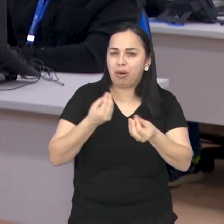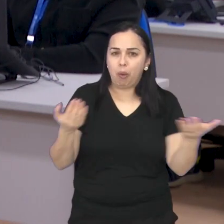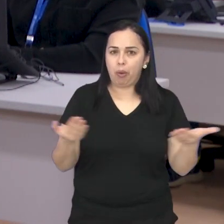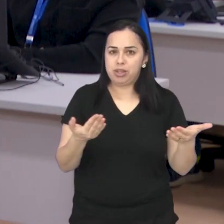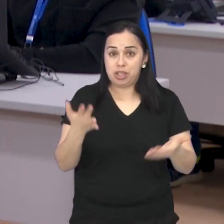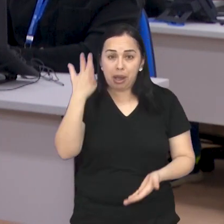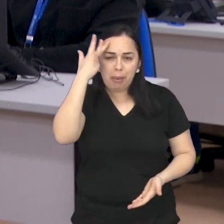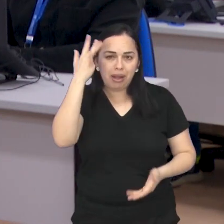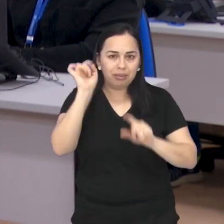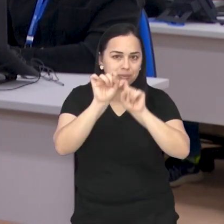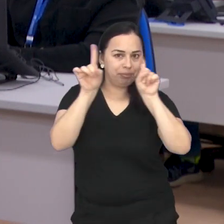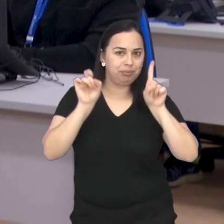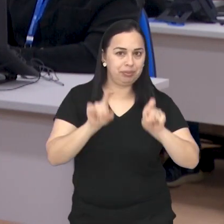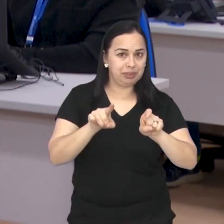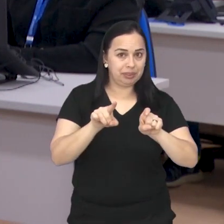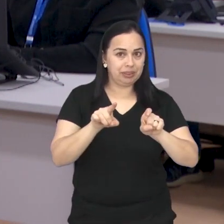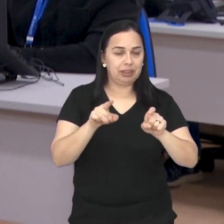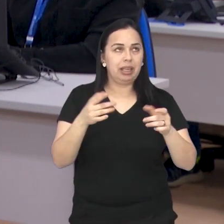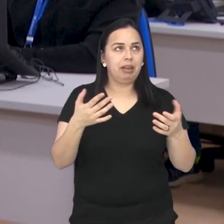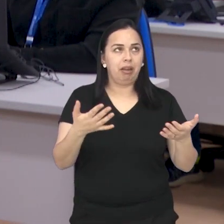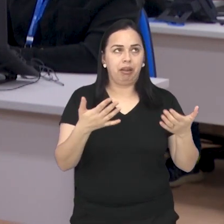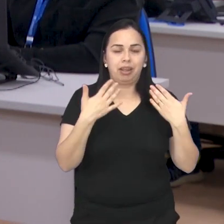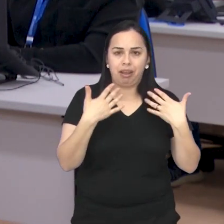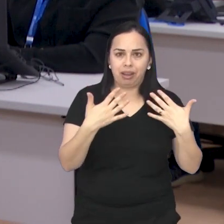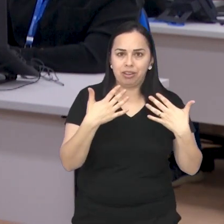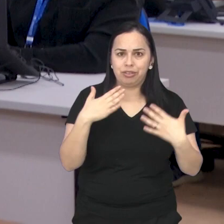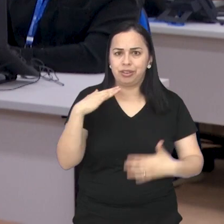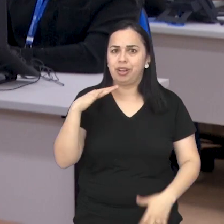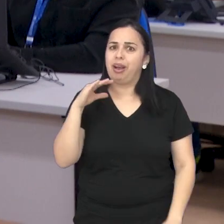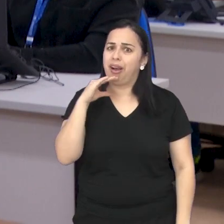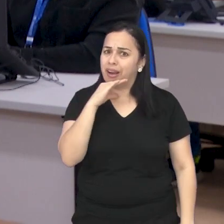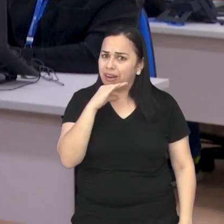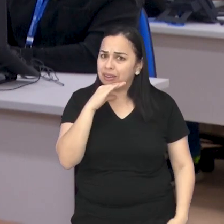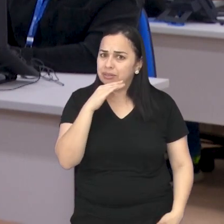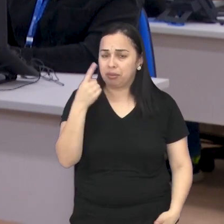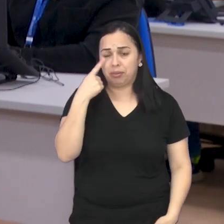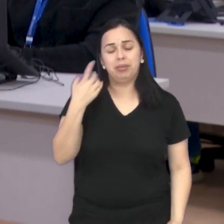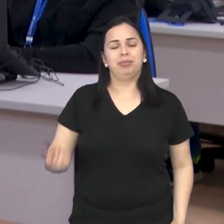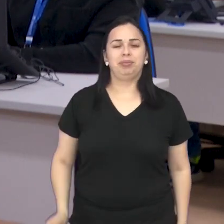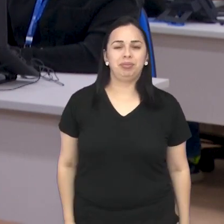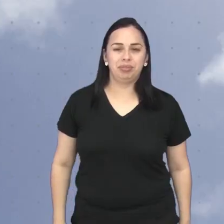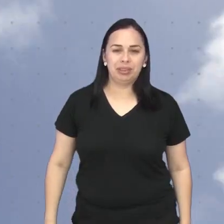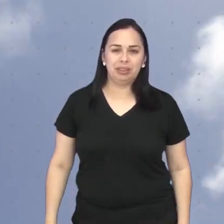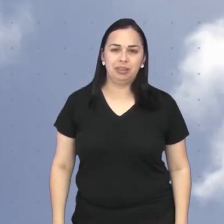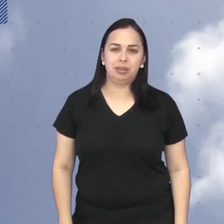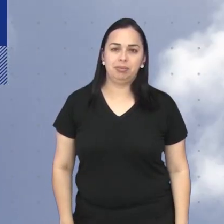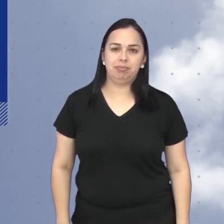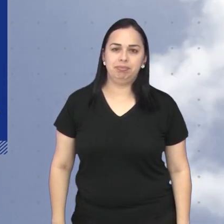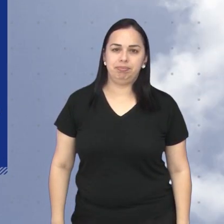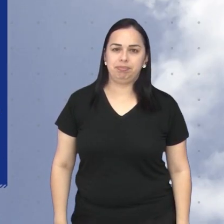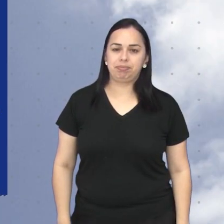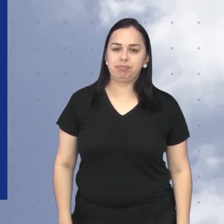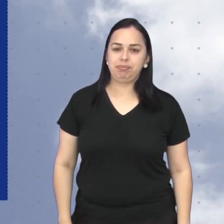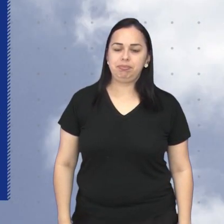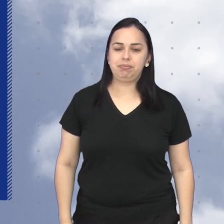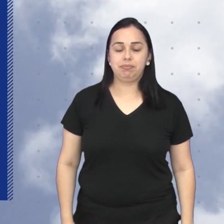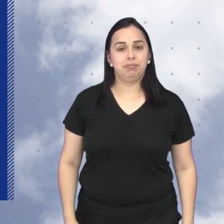as temperaturas na tarde de hoje e amanhã, hein? Continua mais quente que o normal? Vamos ver na previsão?